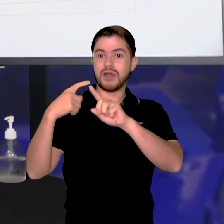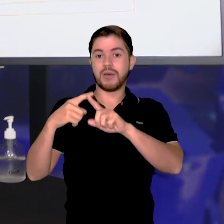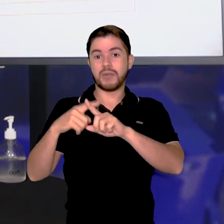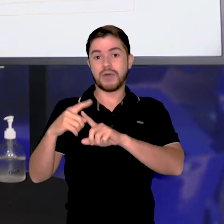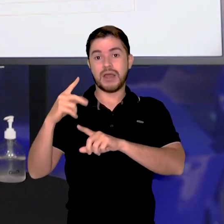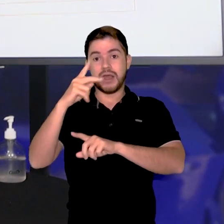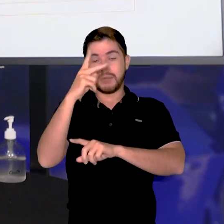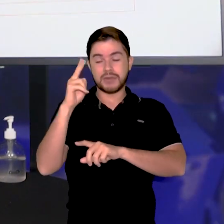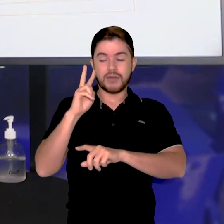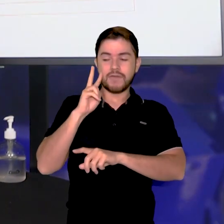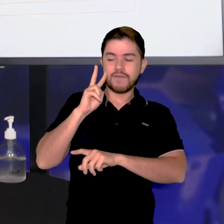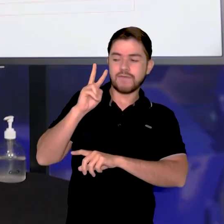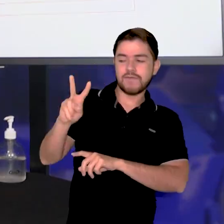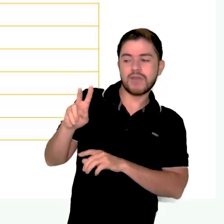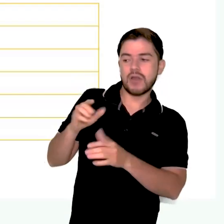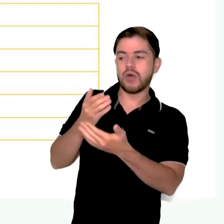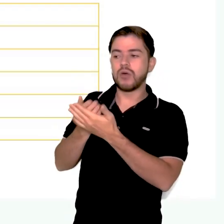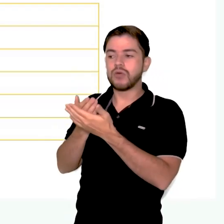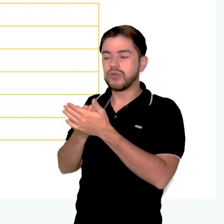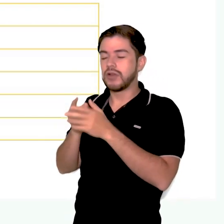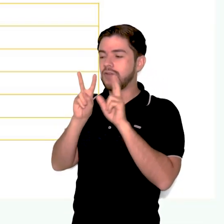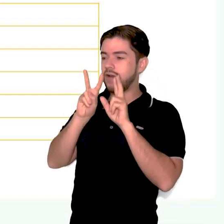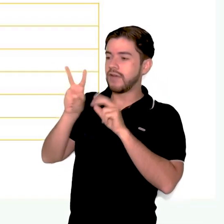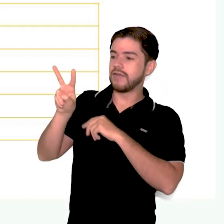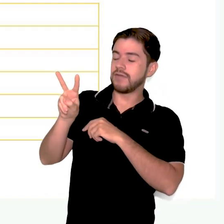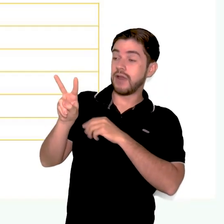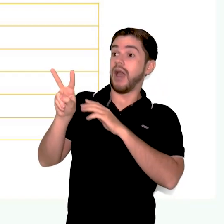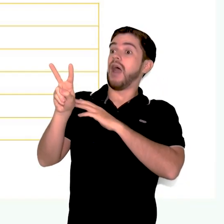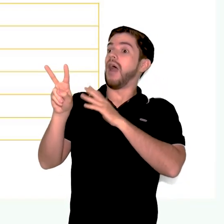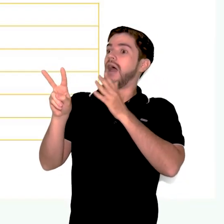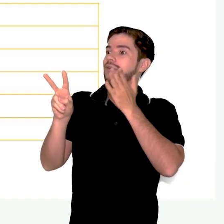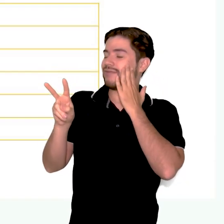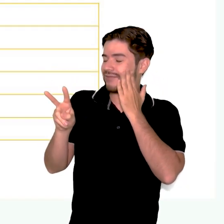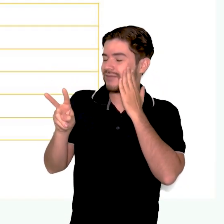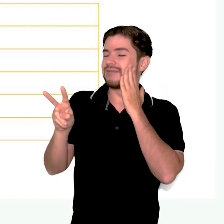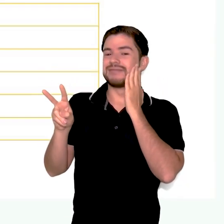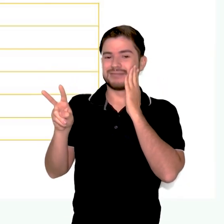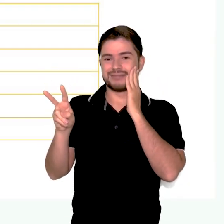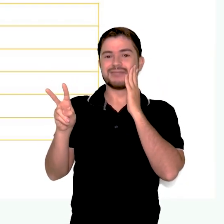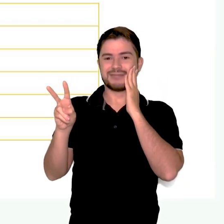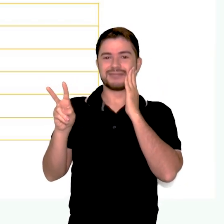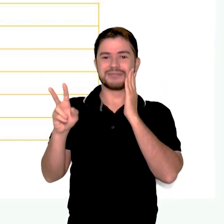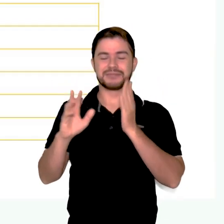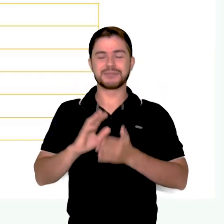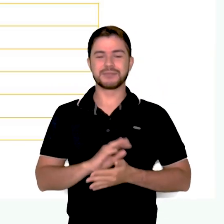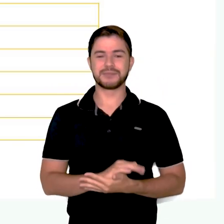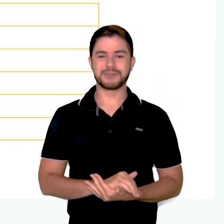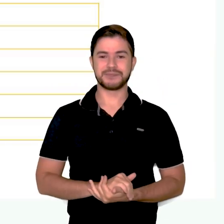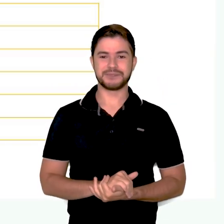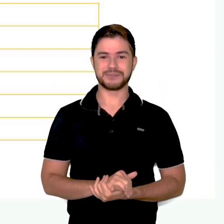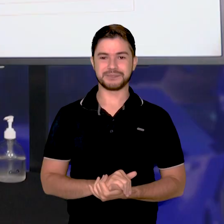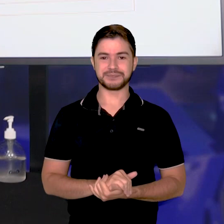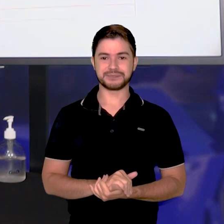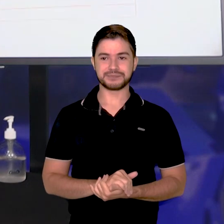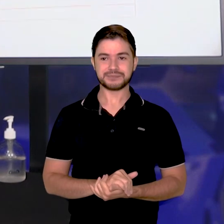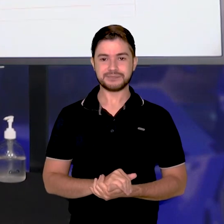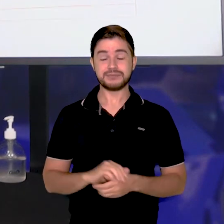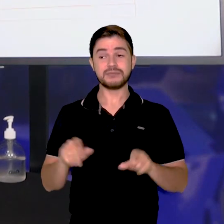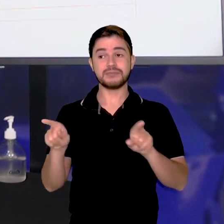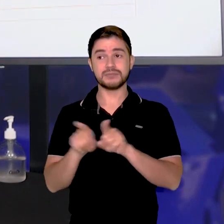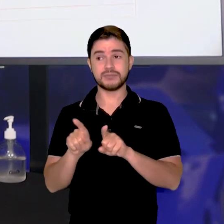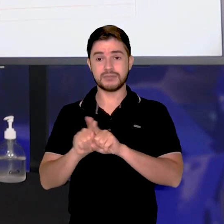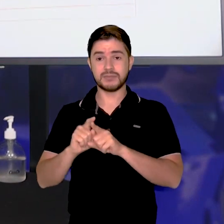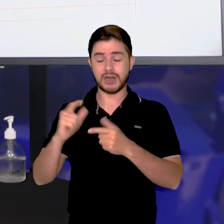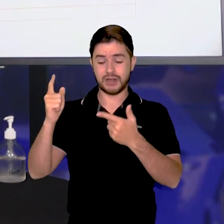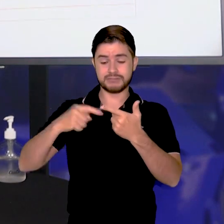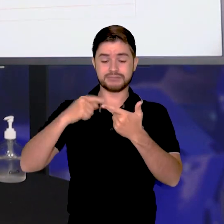à sua tabela ou ao seu gráfico vai identificar de imediato qual foi o tema da sua pesquisa, tá certo? E a segunda